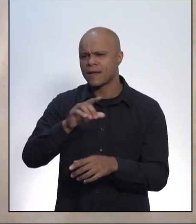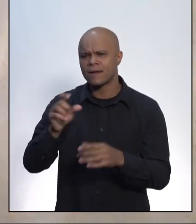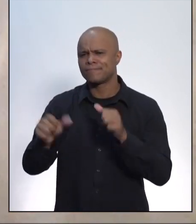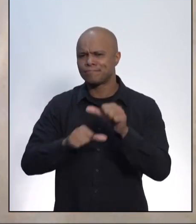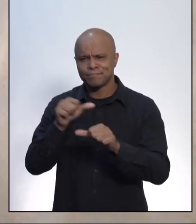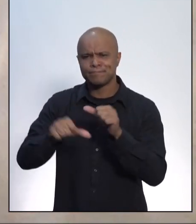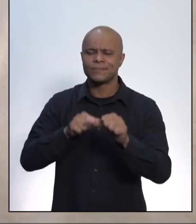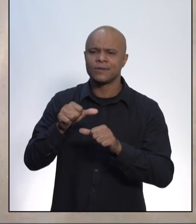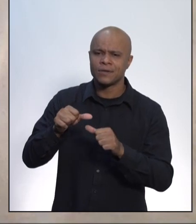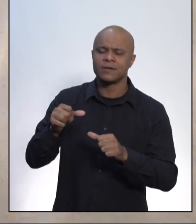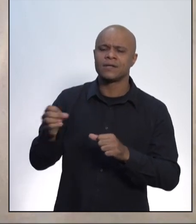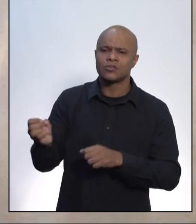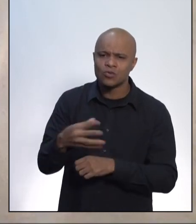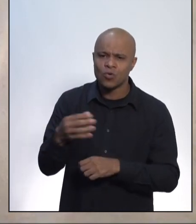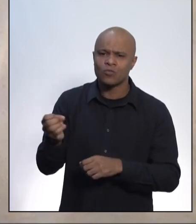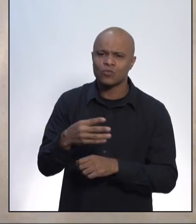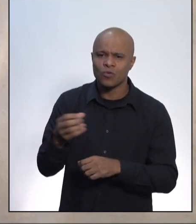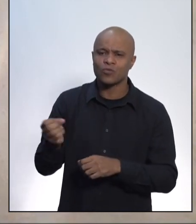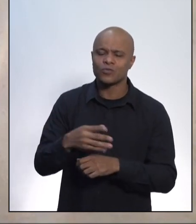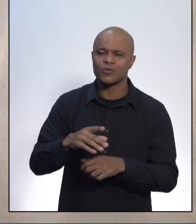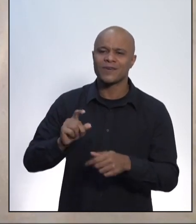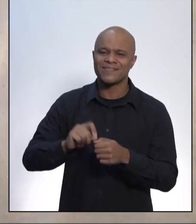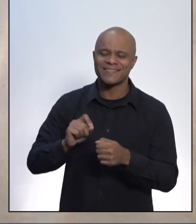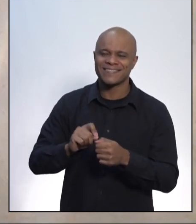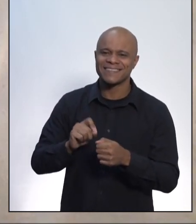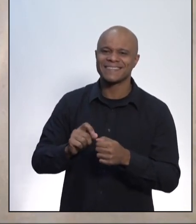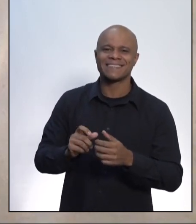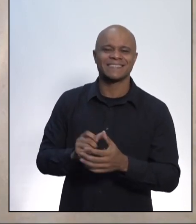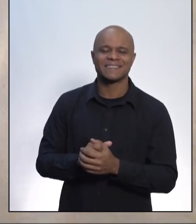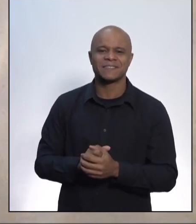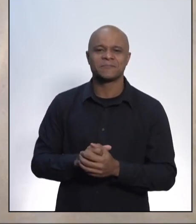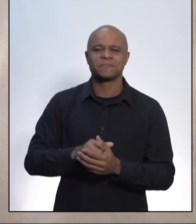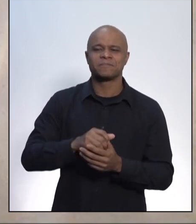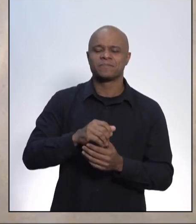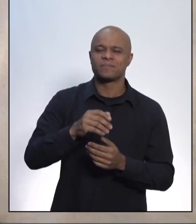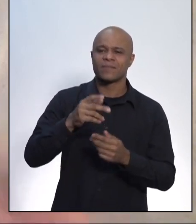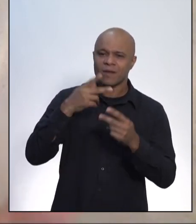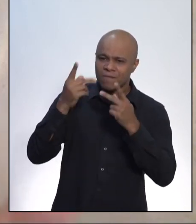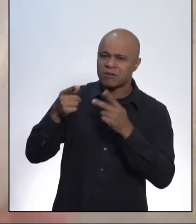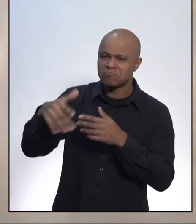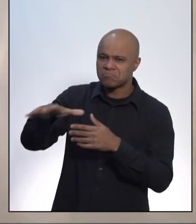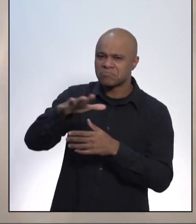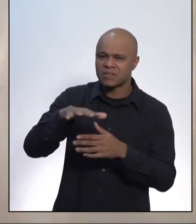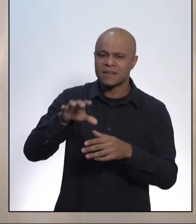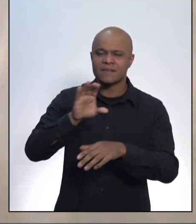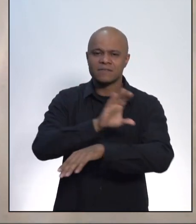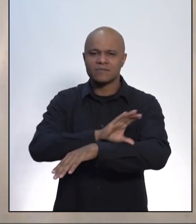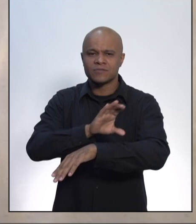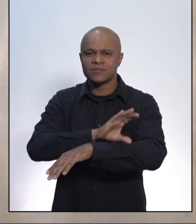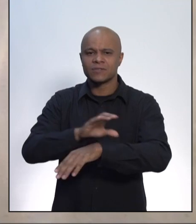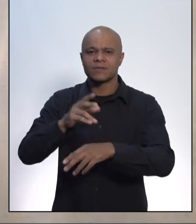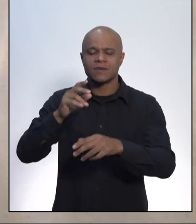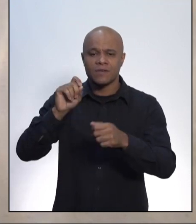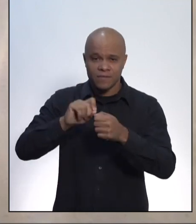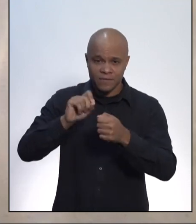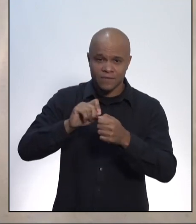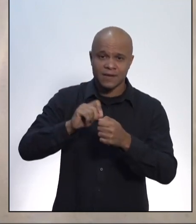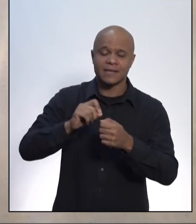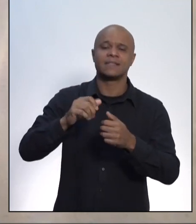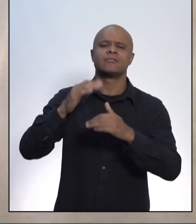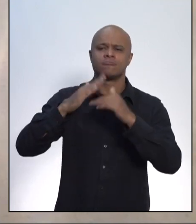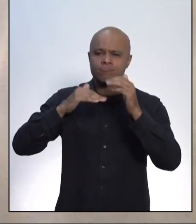querem uma dica, tá, de uma pessoa que está no mercado, eu acho que Bruno pode compartilhar comigo, faça um curso de desenvolvimento,